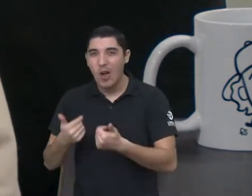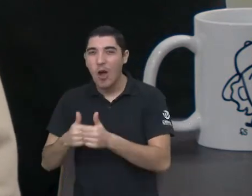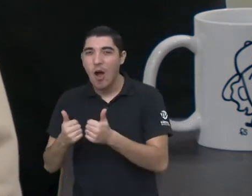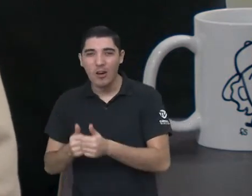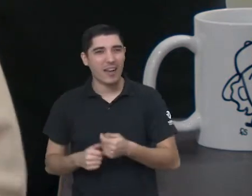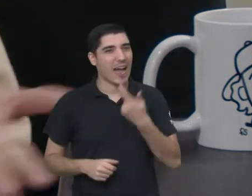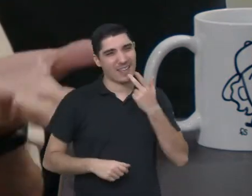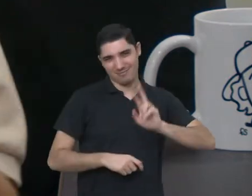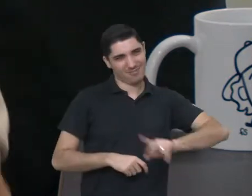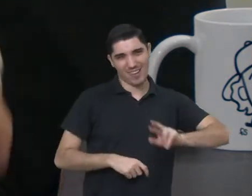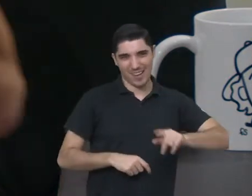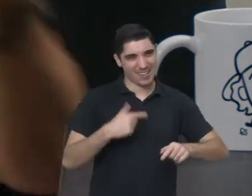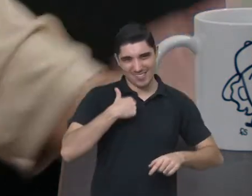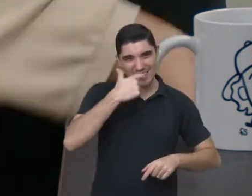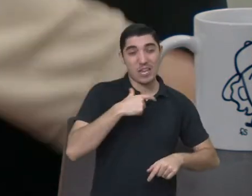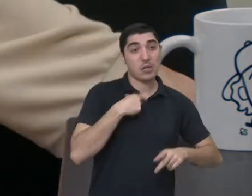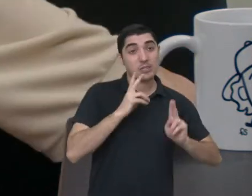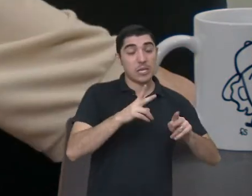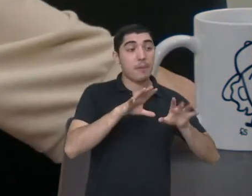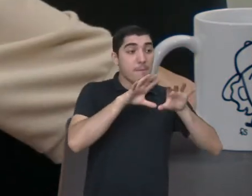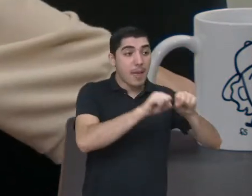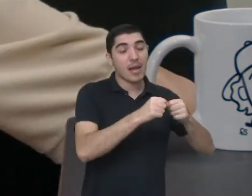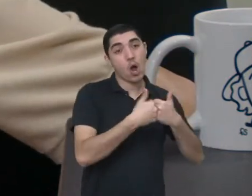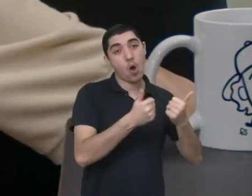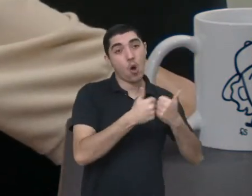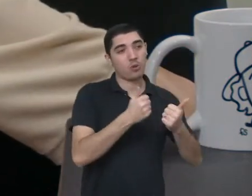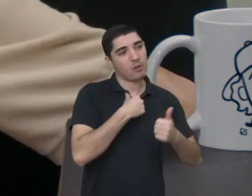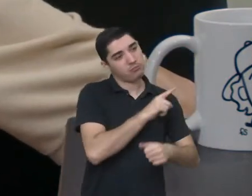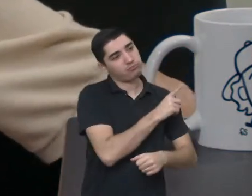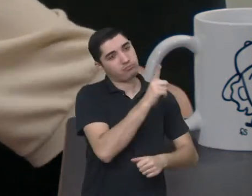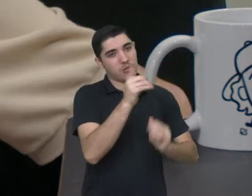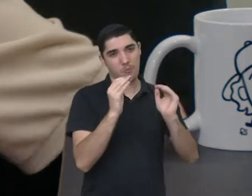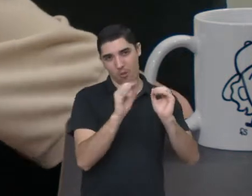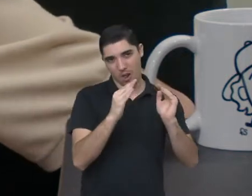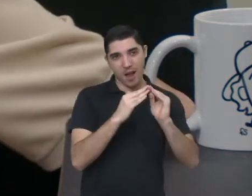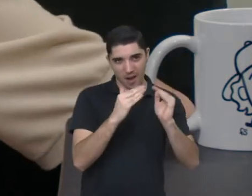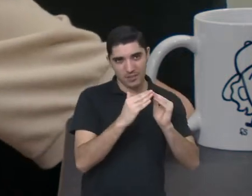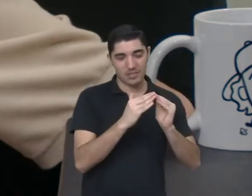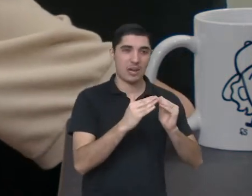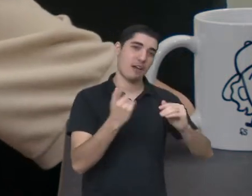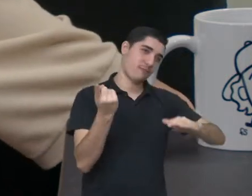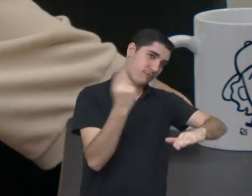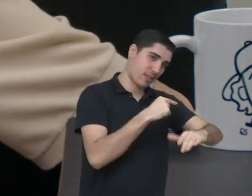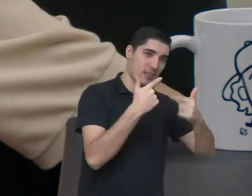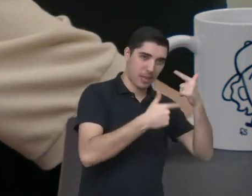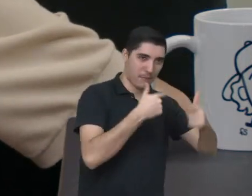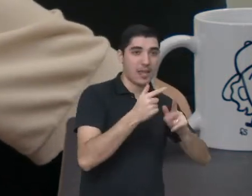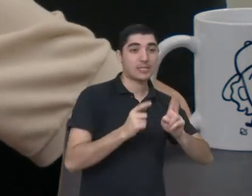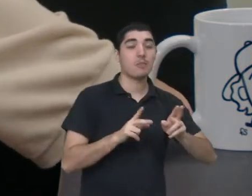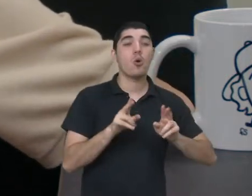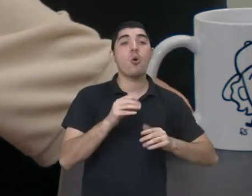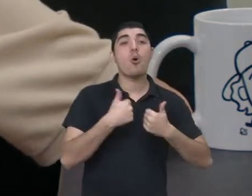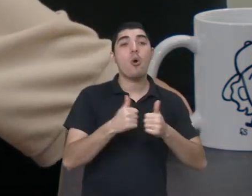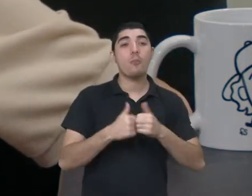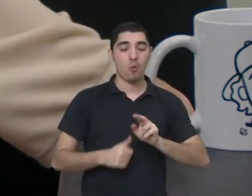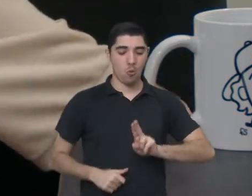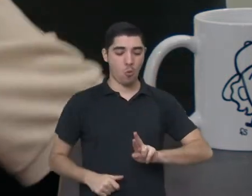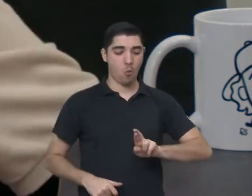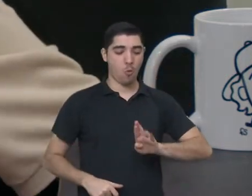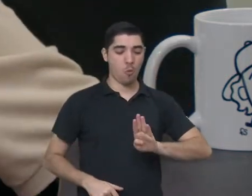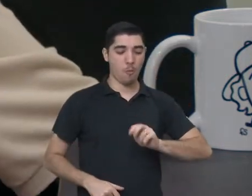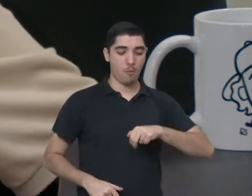para trás e foram embora. Era assim que era. E hoje é coisa que não... Hoje você não faz de jeito nenhum. Mas você